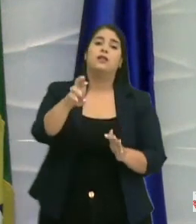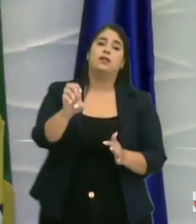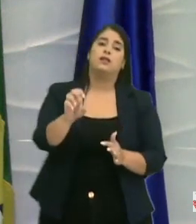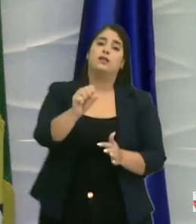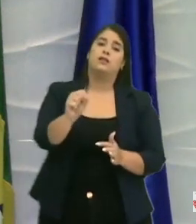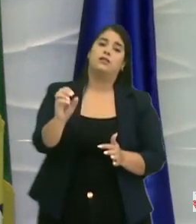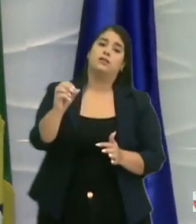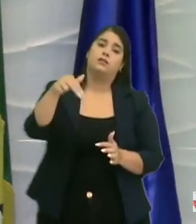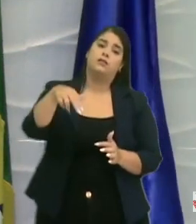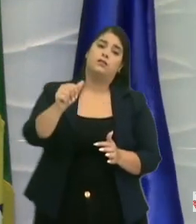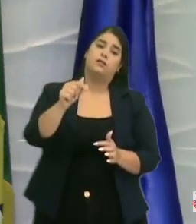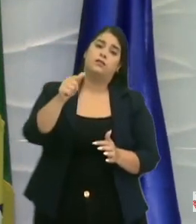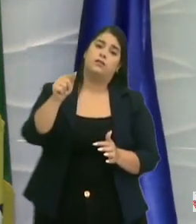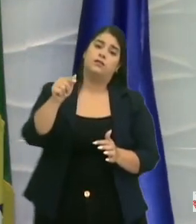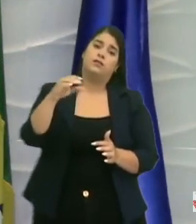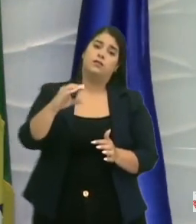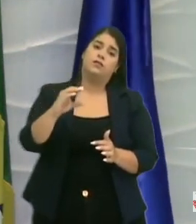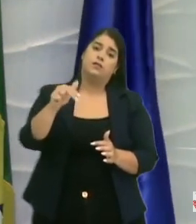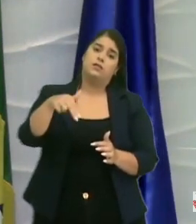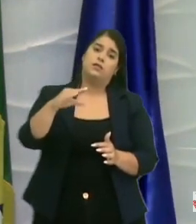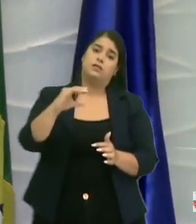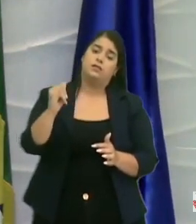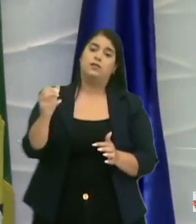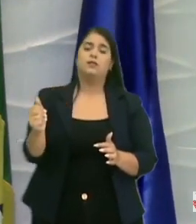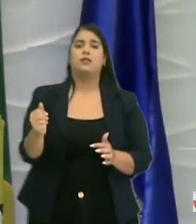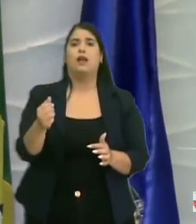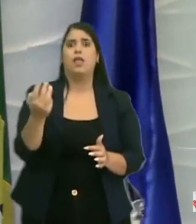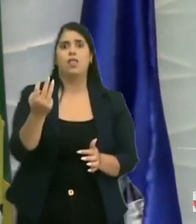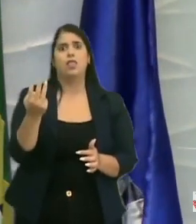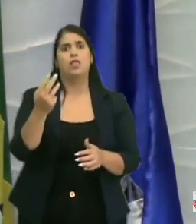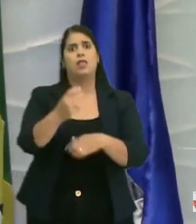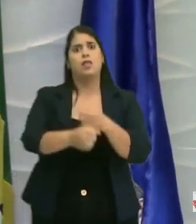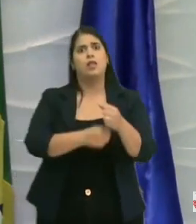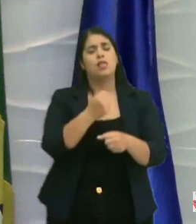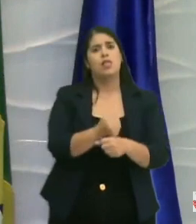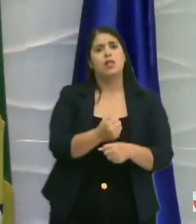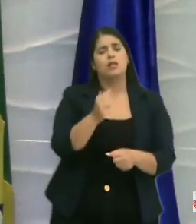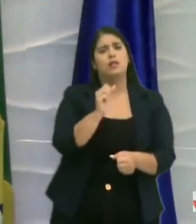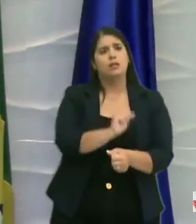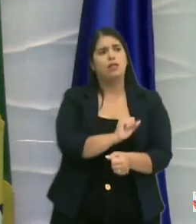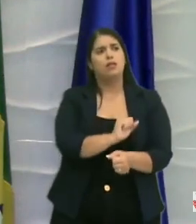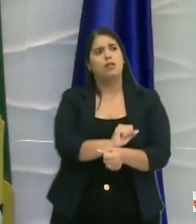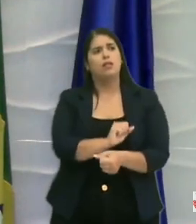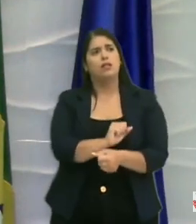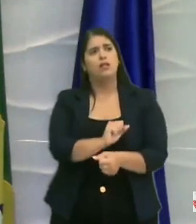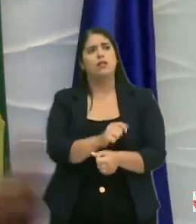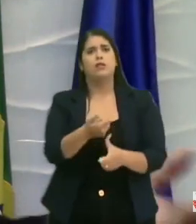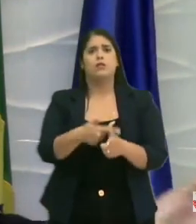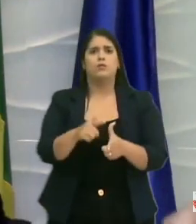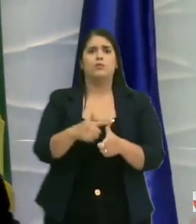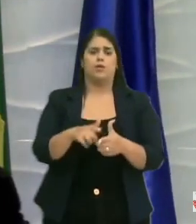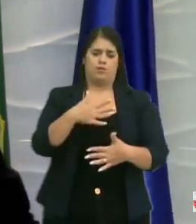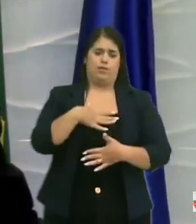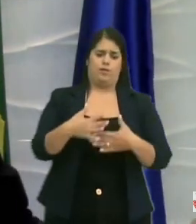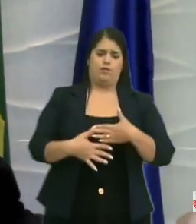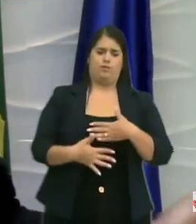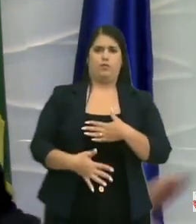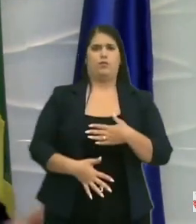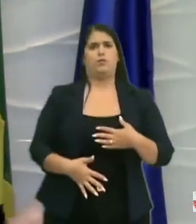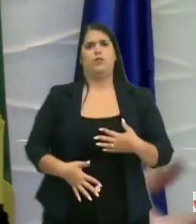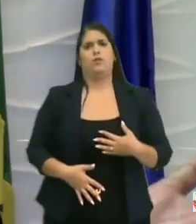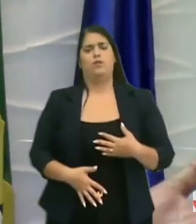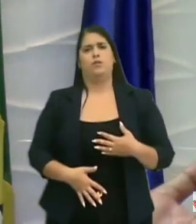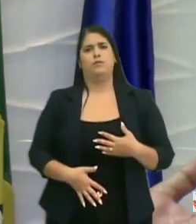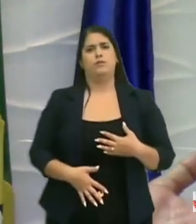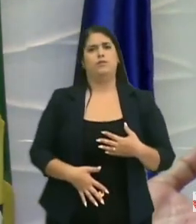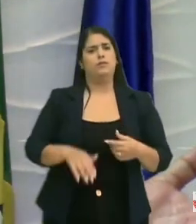Agora, 3 anos esperando é demais, né? Acaba com um problema de coluna grave. Esperar 3 anos para uma ressonância, aí